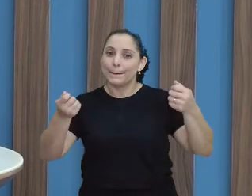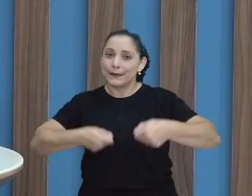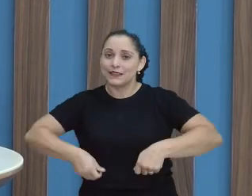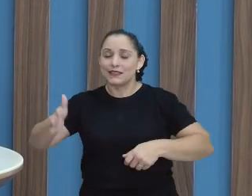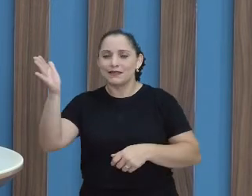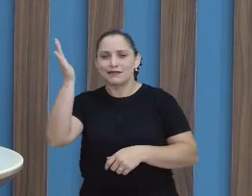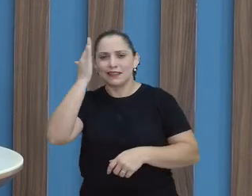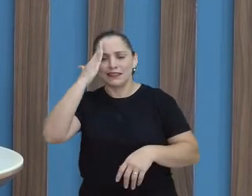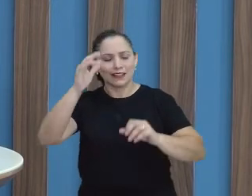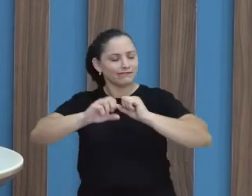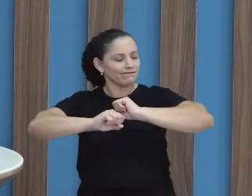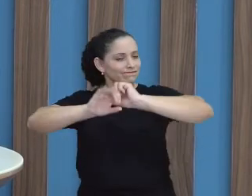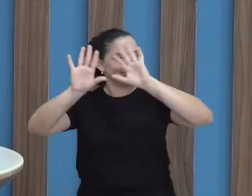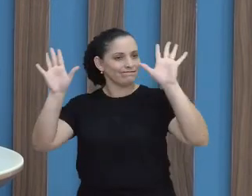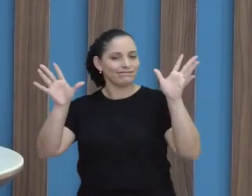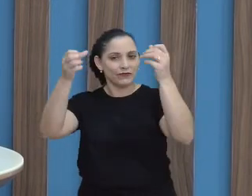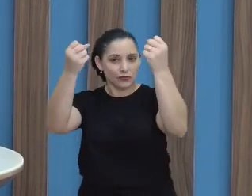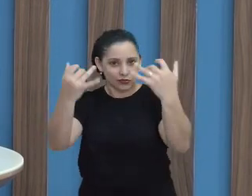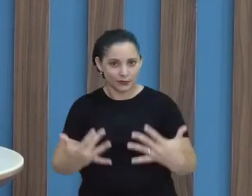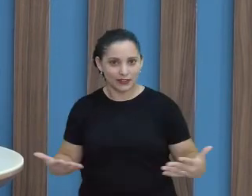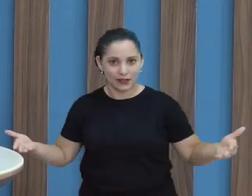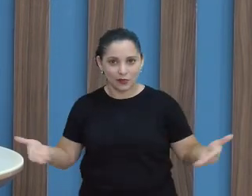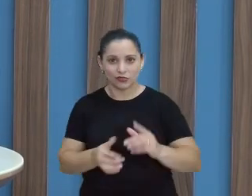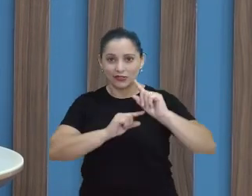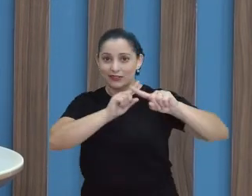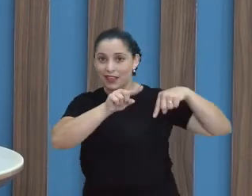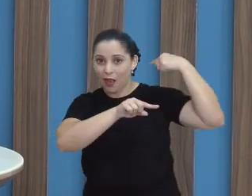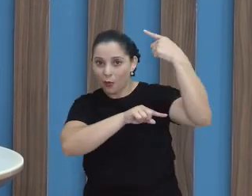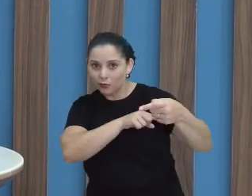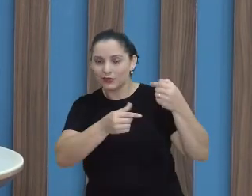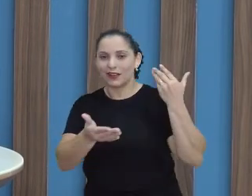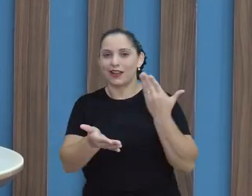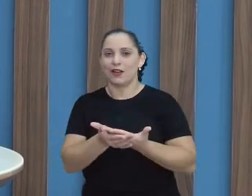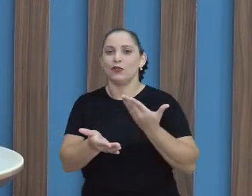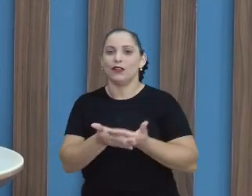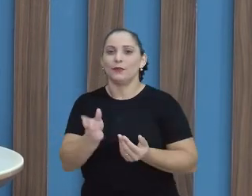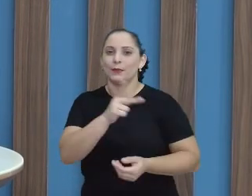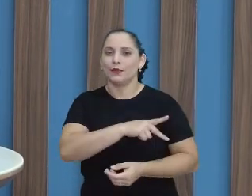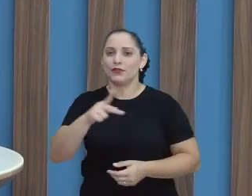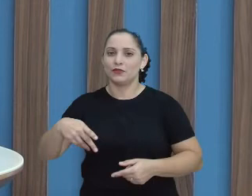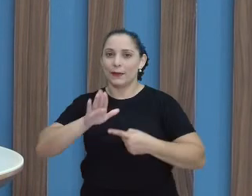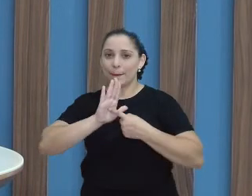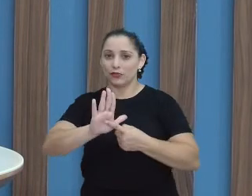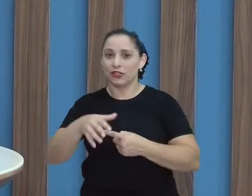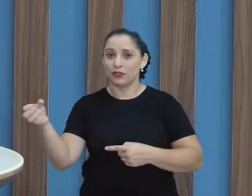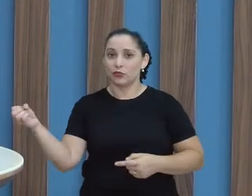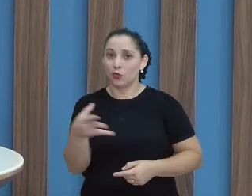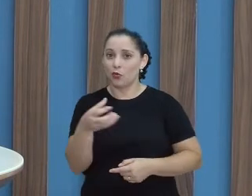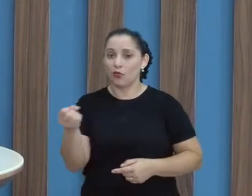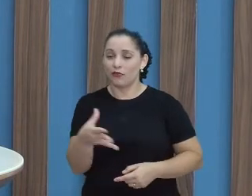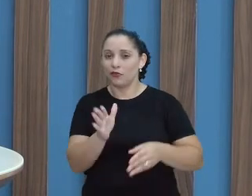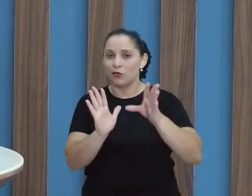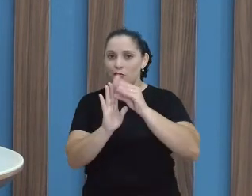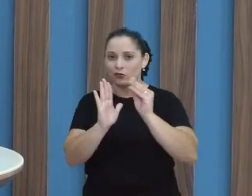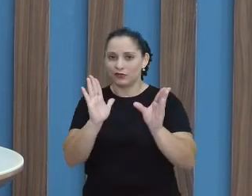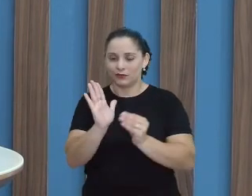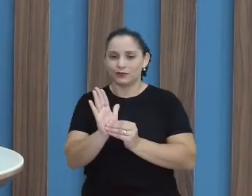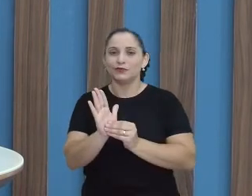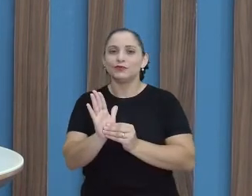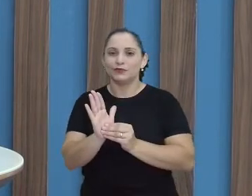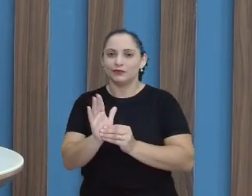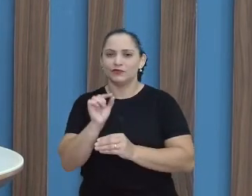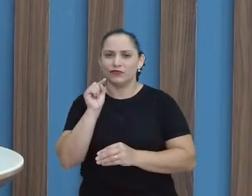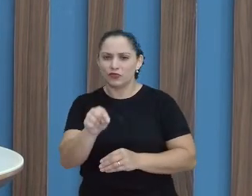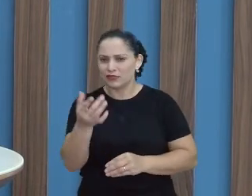o que foi falado hoje, porque na próxima aula, tá? Tiago já vai trazer uma coisa nova, então se você